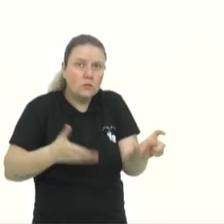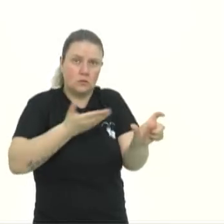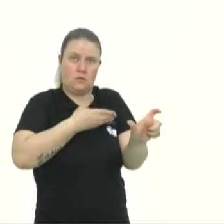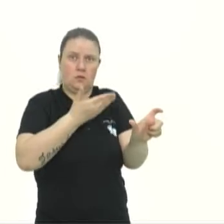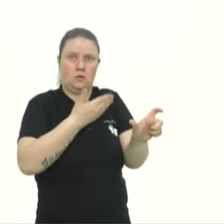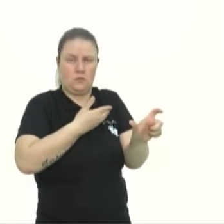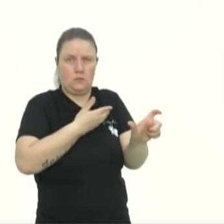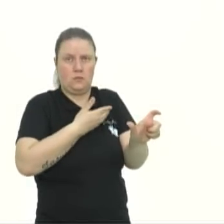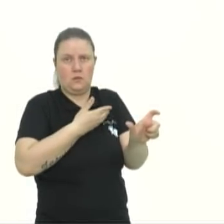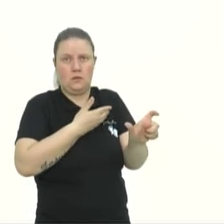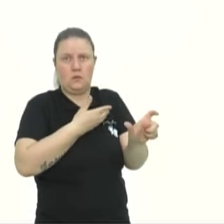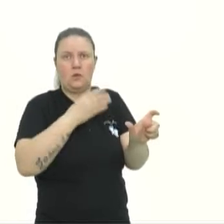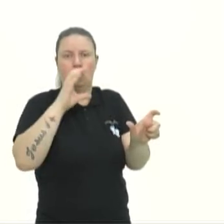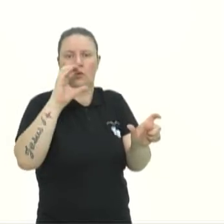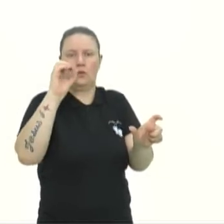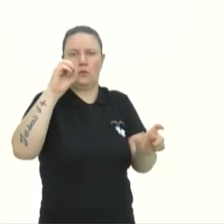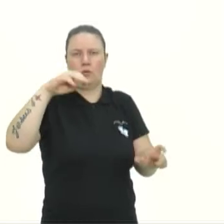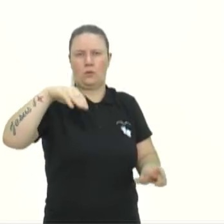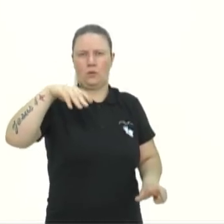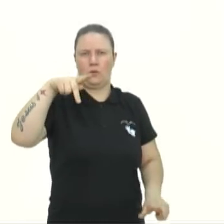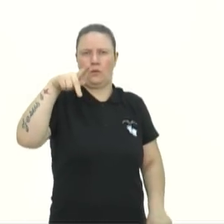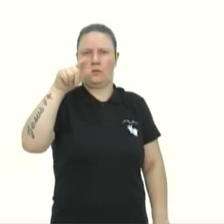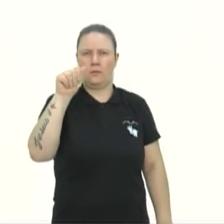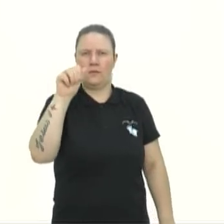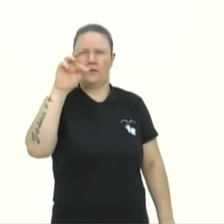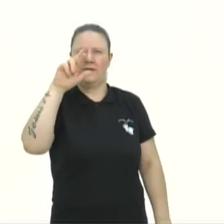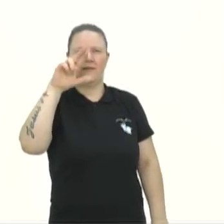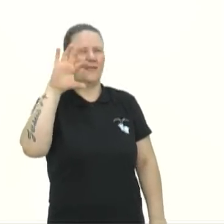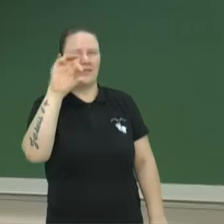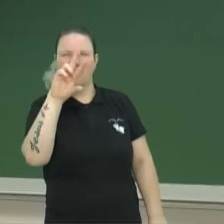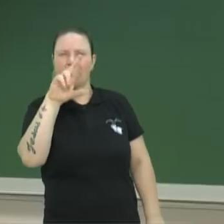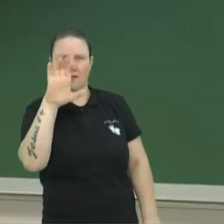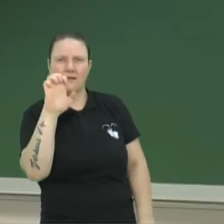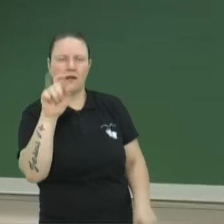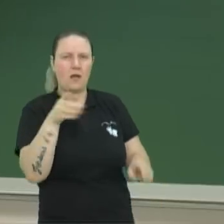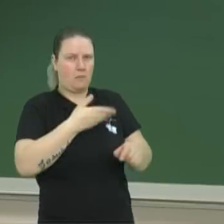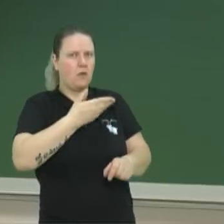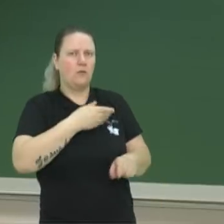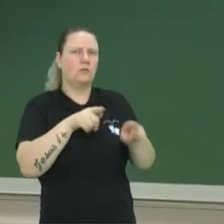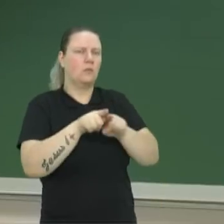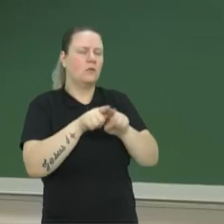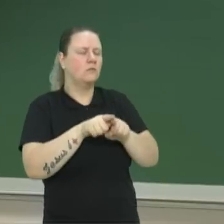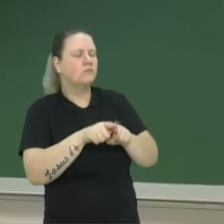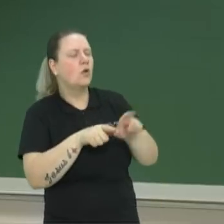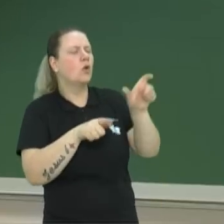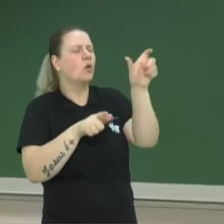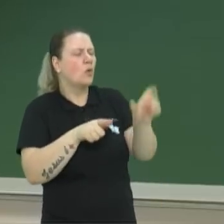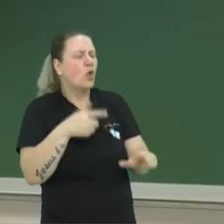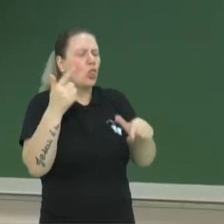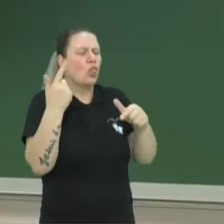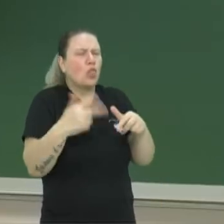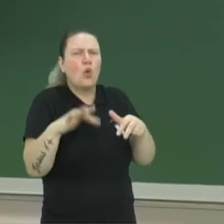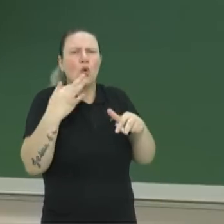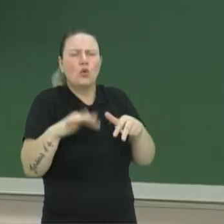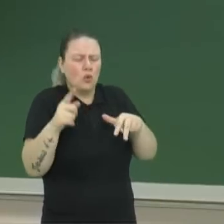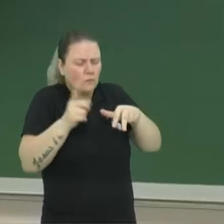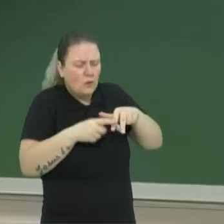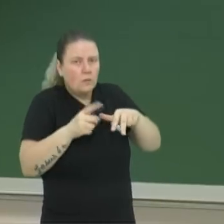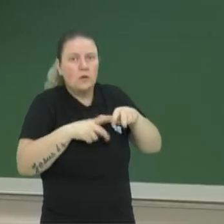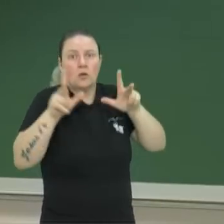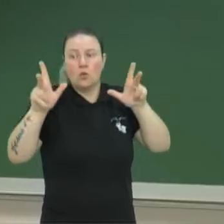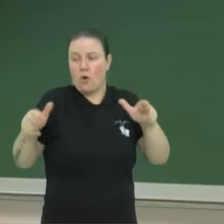dele, outro caboclo, também tinha a mesma dor na perna, certo? Então, isso aqui foi